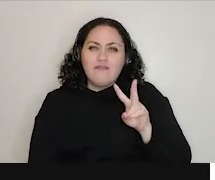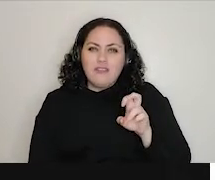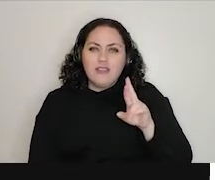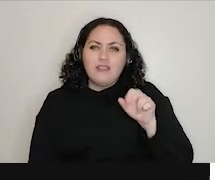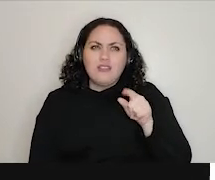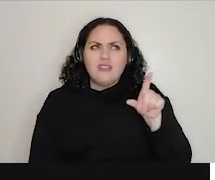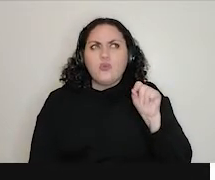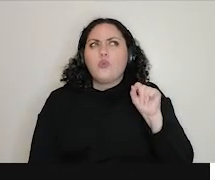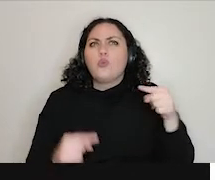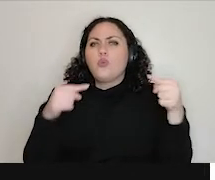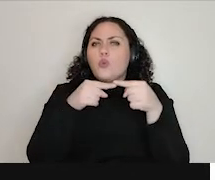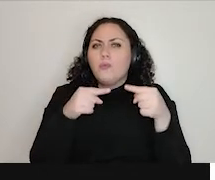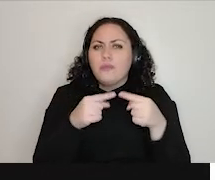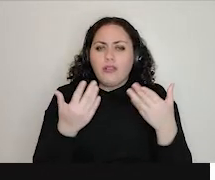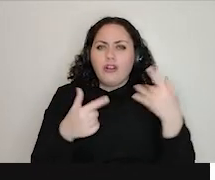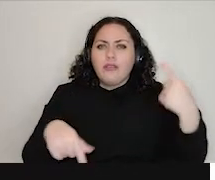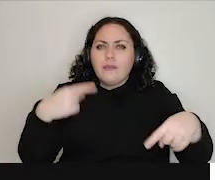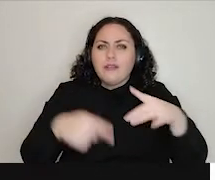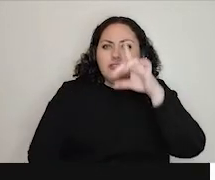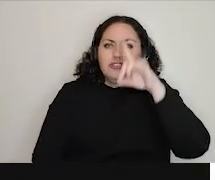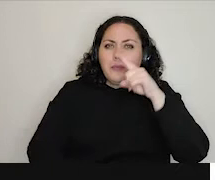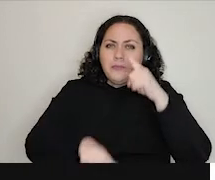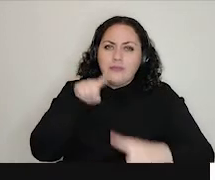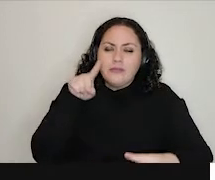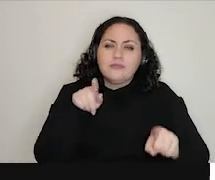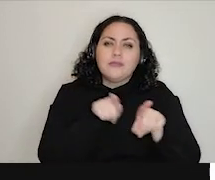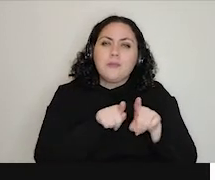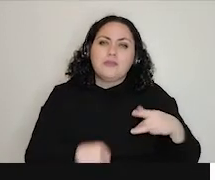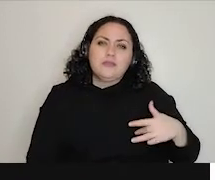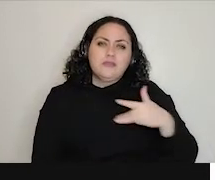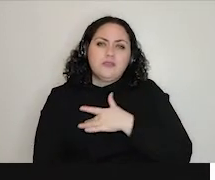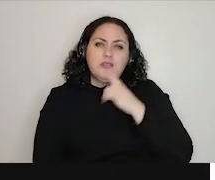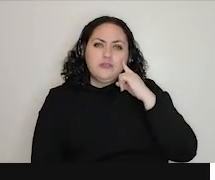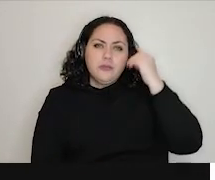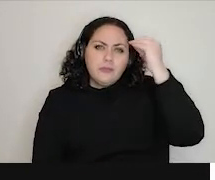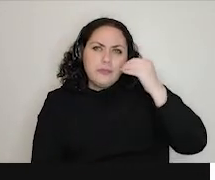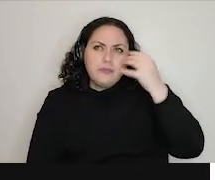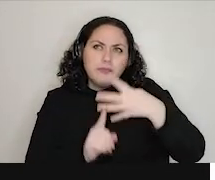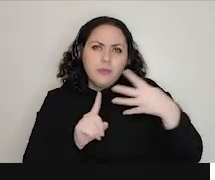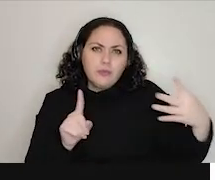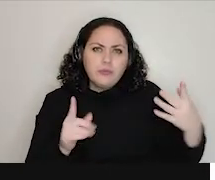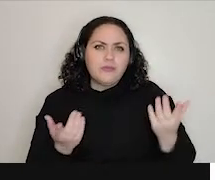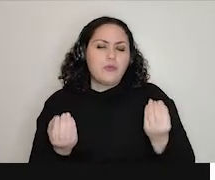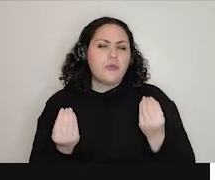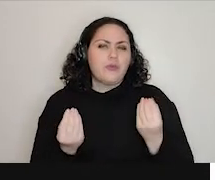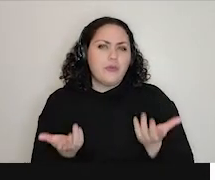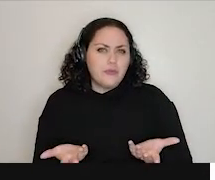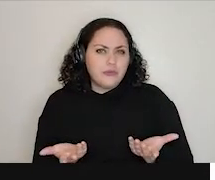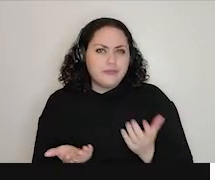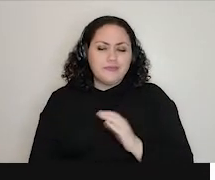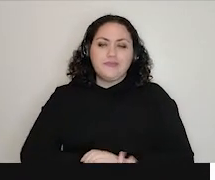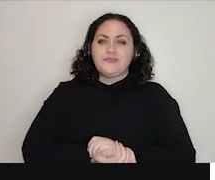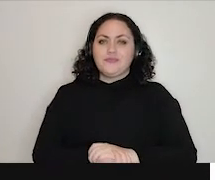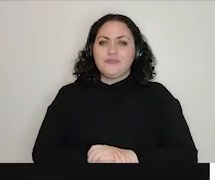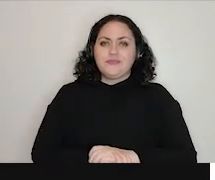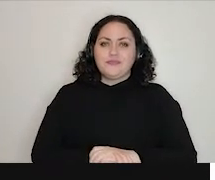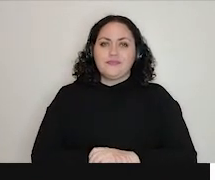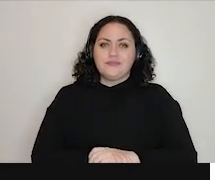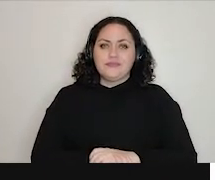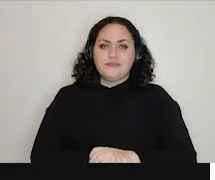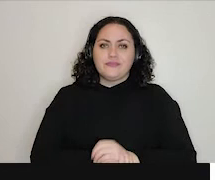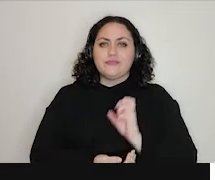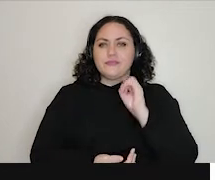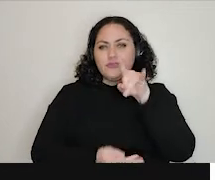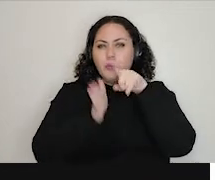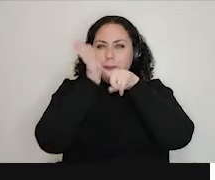Verão nesse contexto de discussão sobre violações de direitos e saúde mental da população